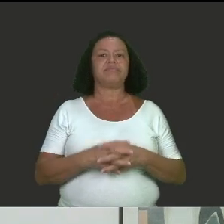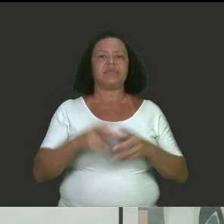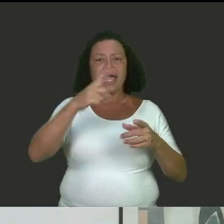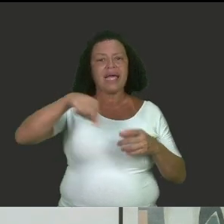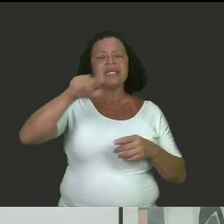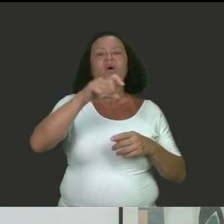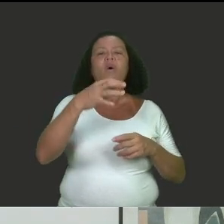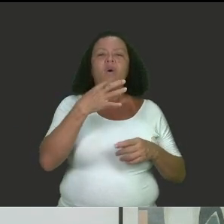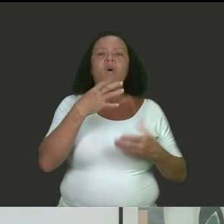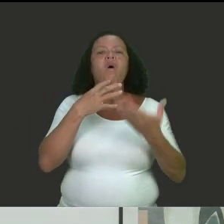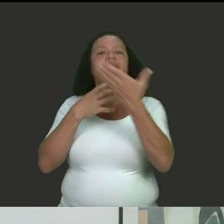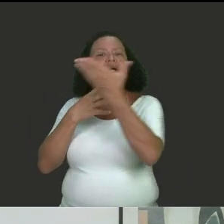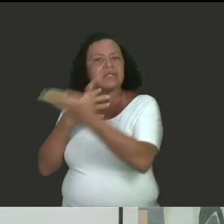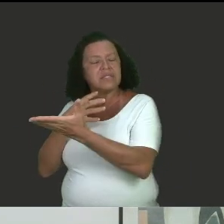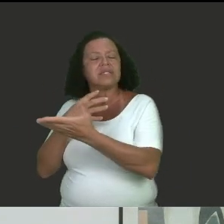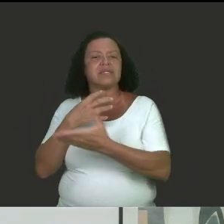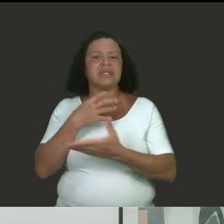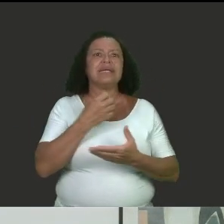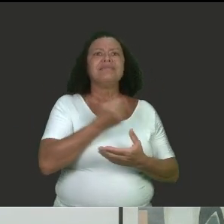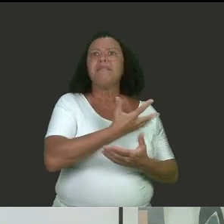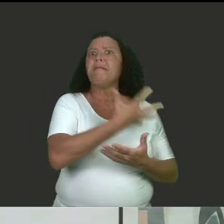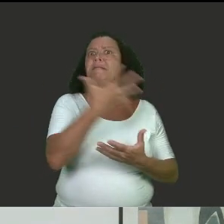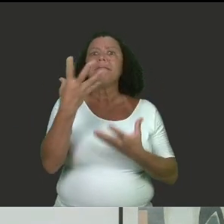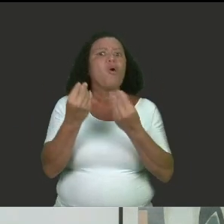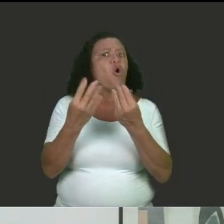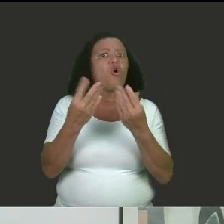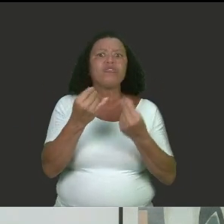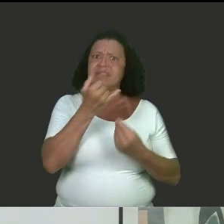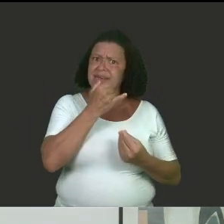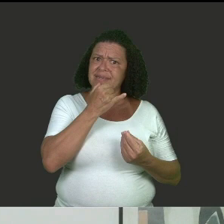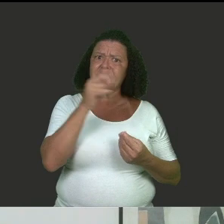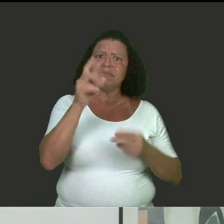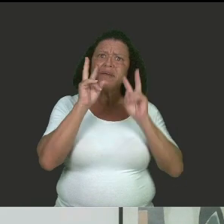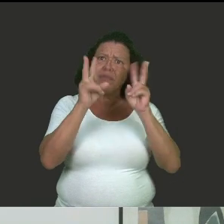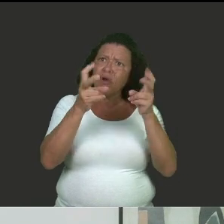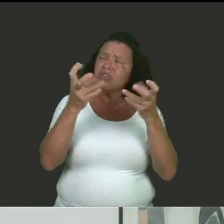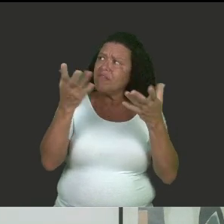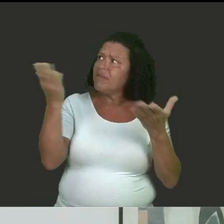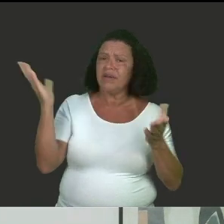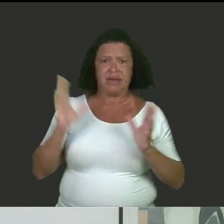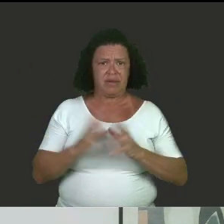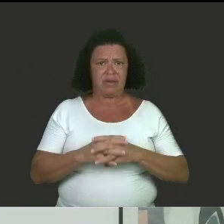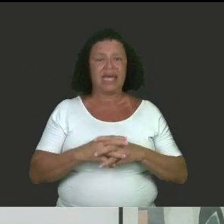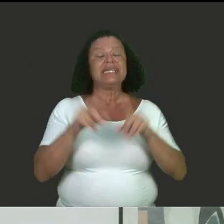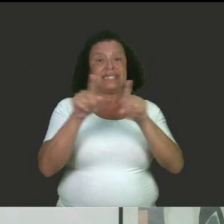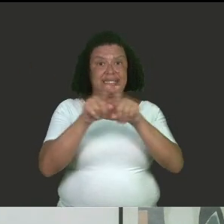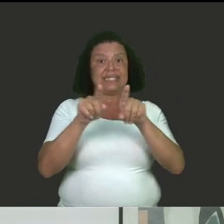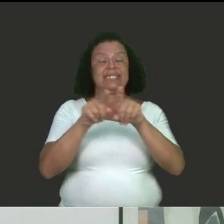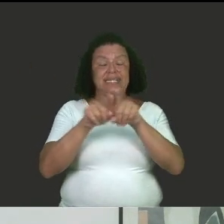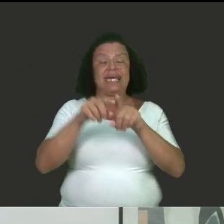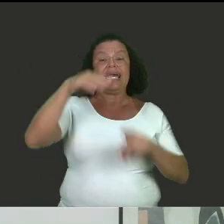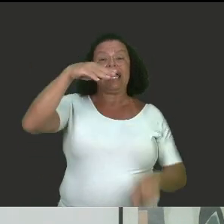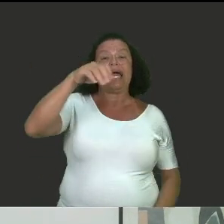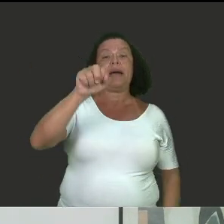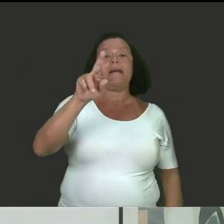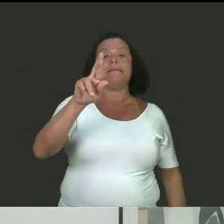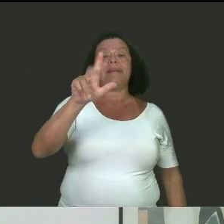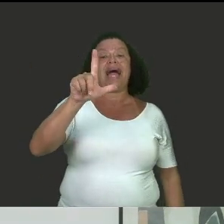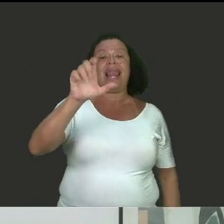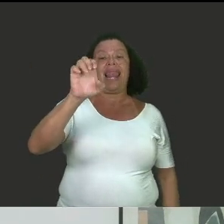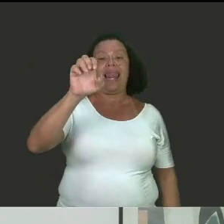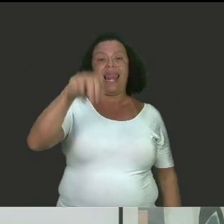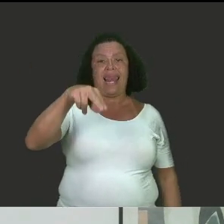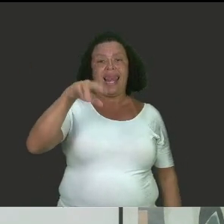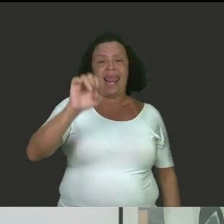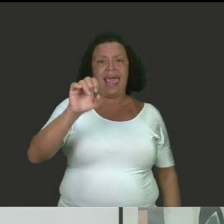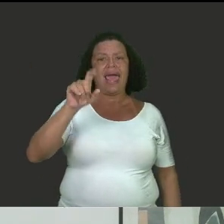conhece, tá? Inúmeros exemplos que você tem uma chamada Marlene, ela é maranhense, tá?